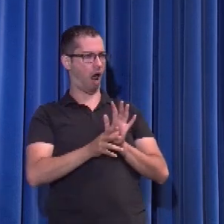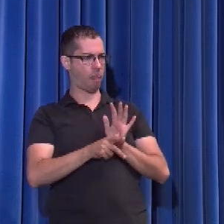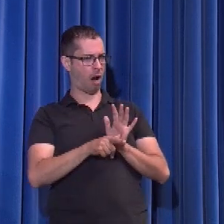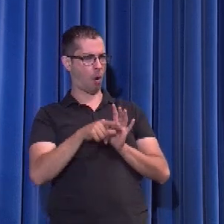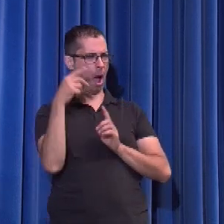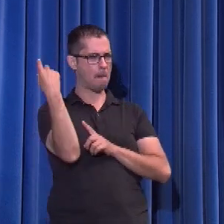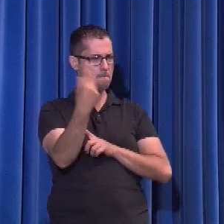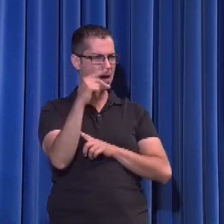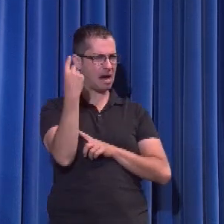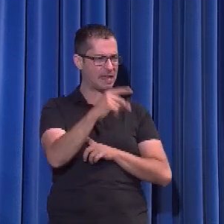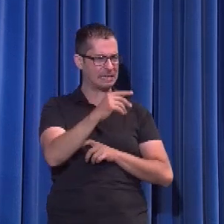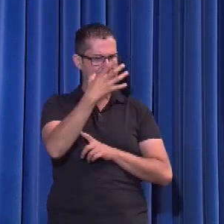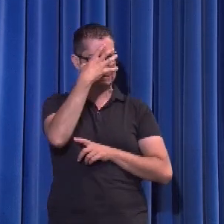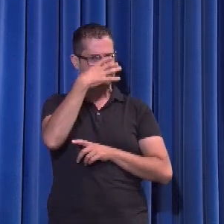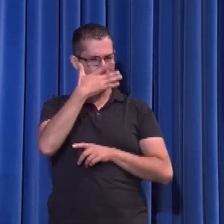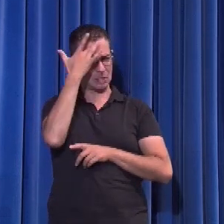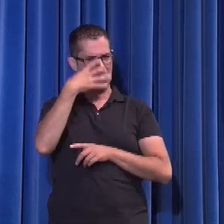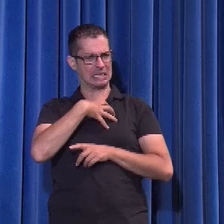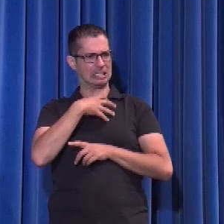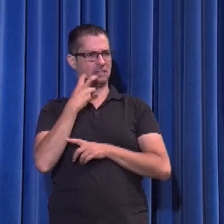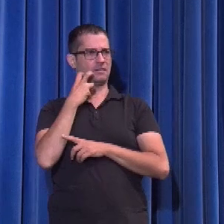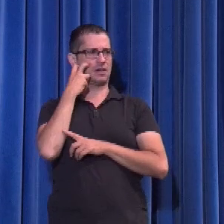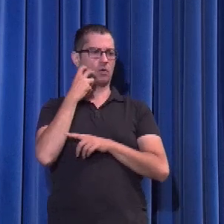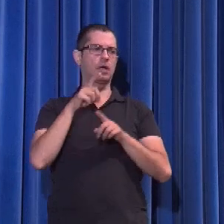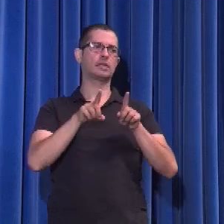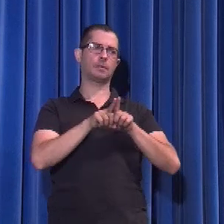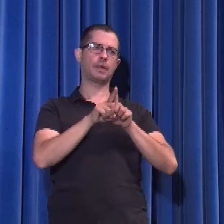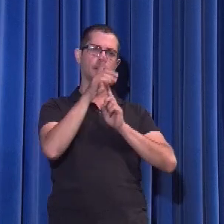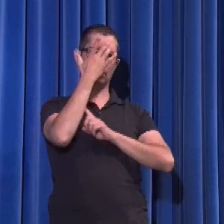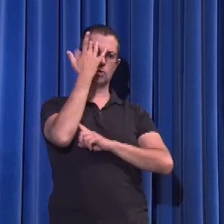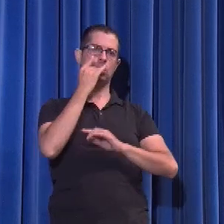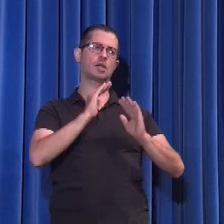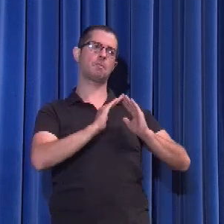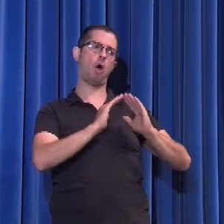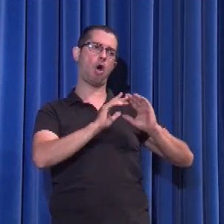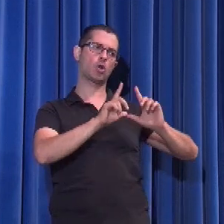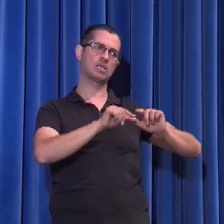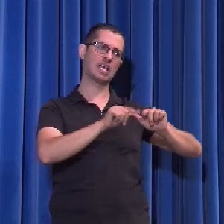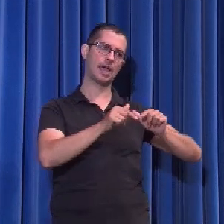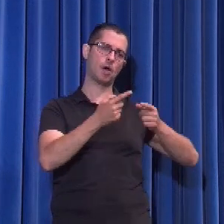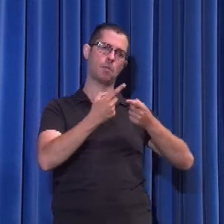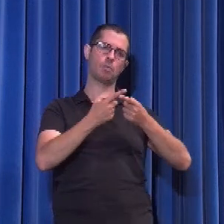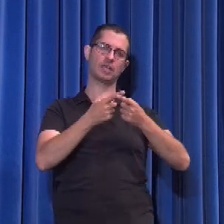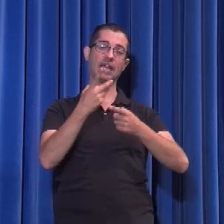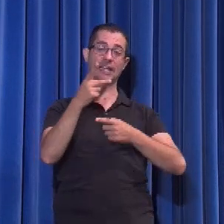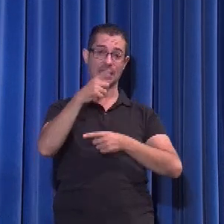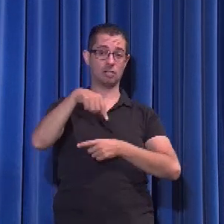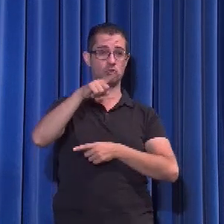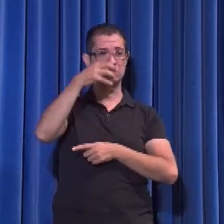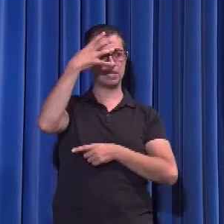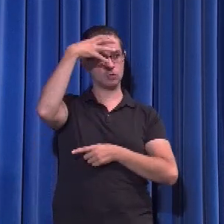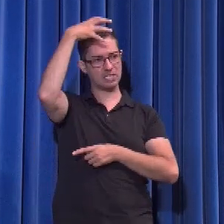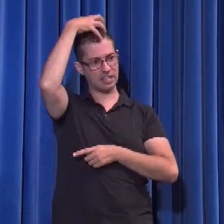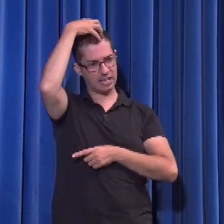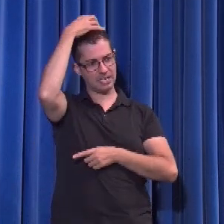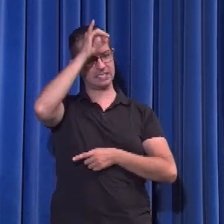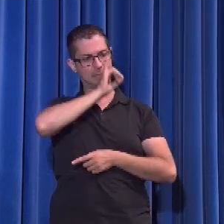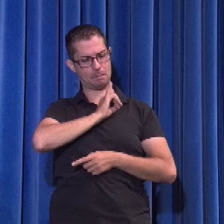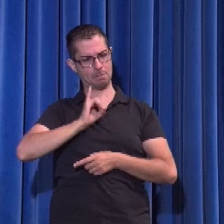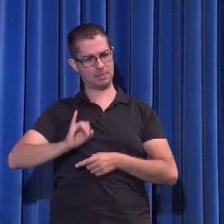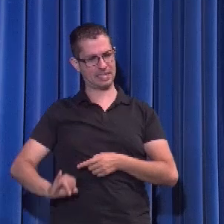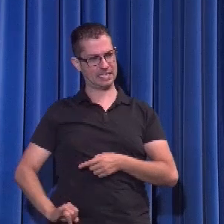envergonham os da casa de Israel, pois eles, os seus reis, os seus príncipes, os